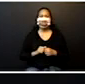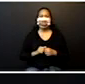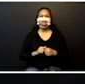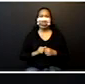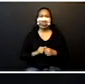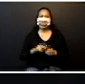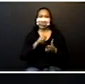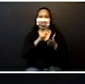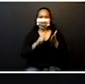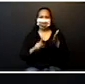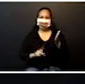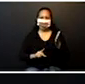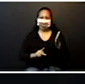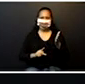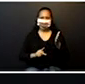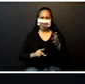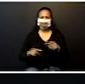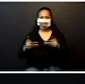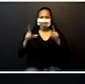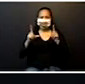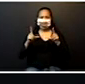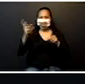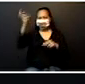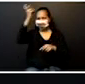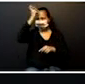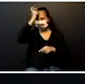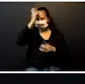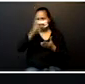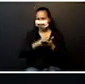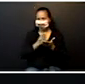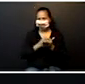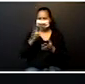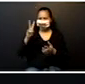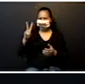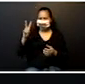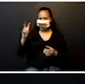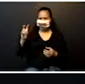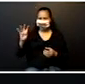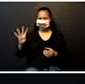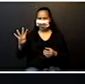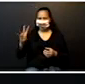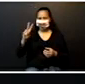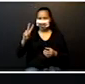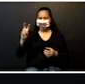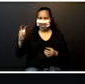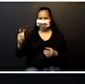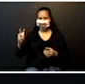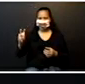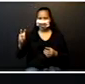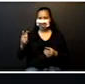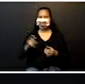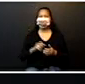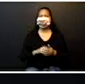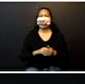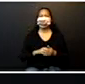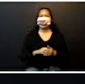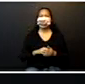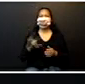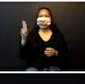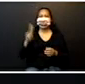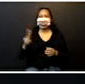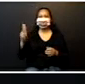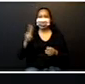No poema Esfinge, na página 24 e 25, o autor usa vários outros verbos no